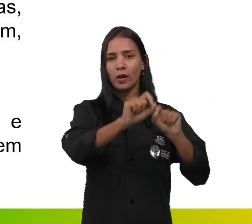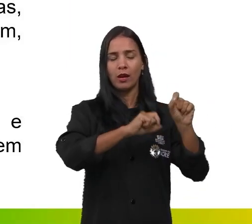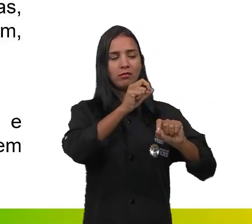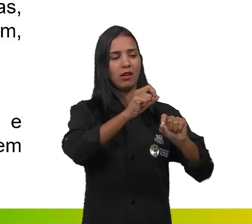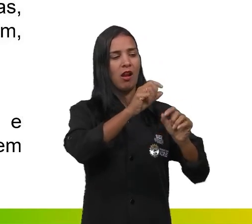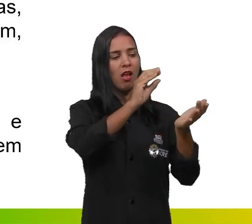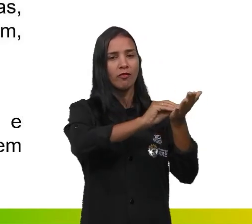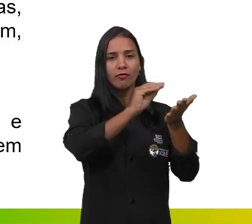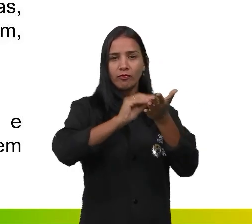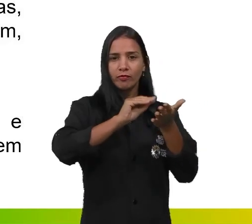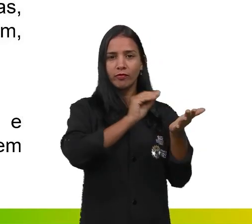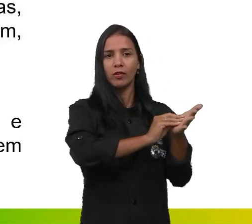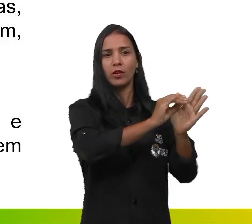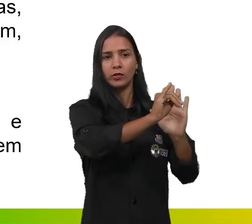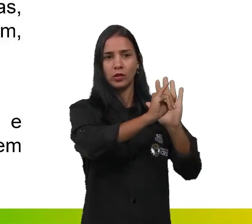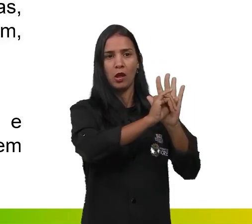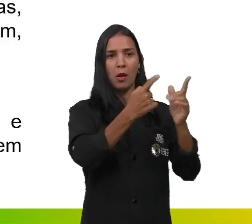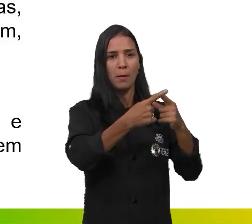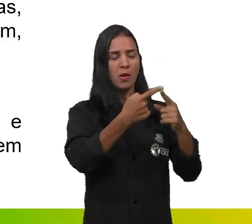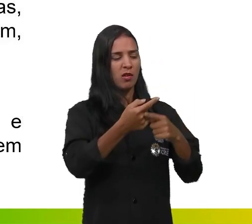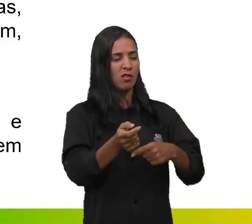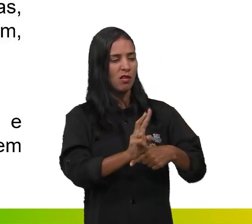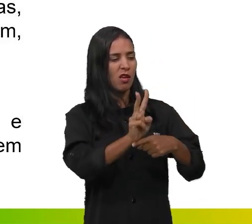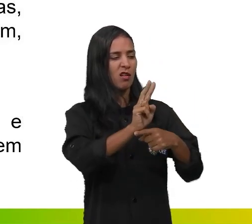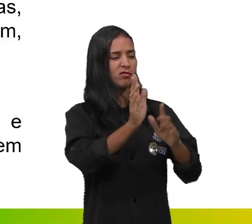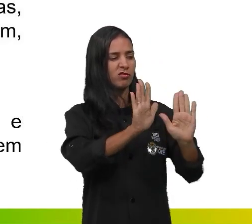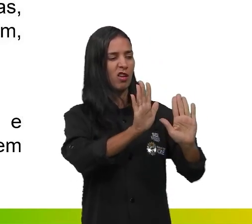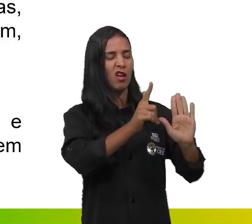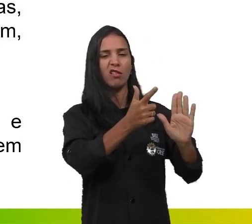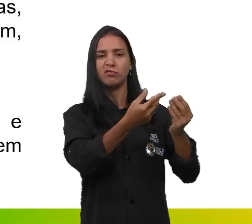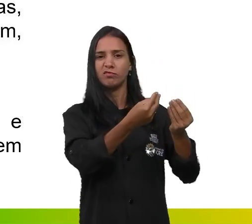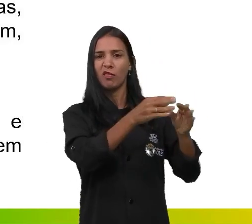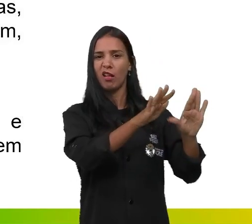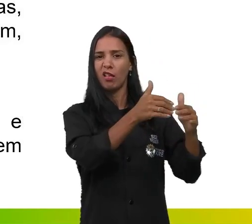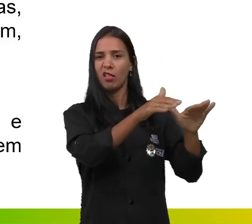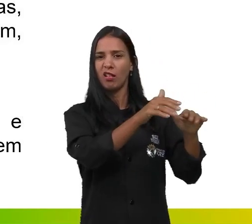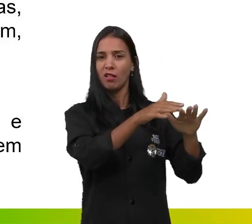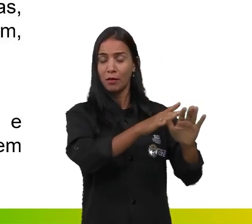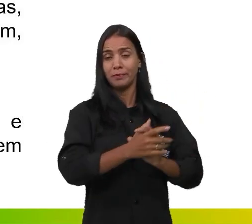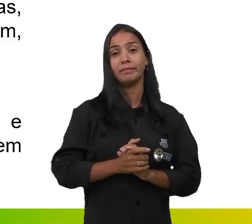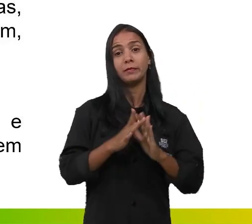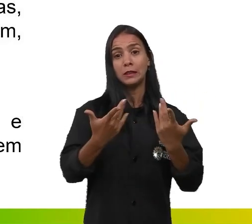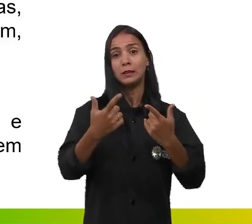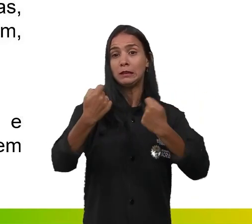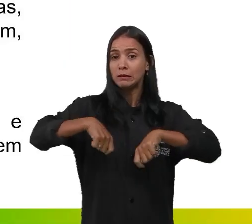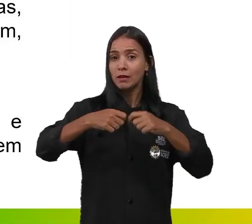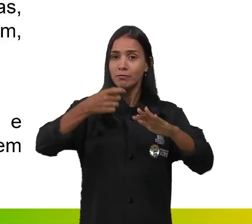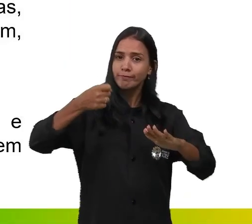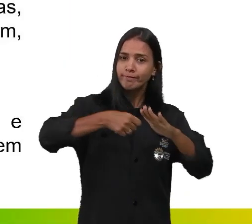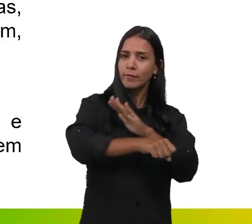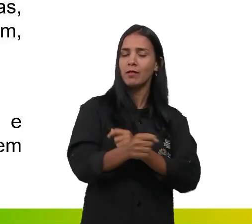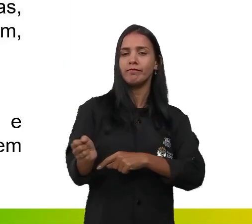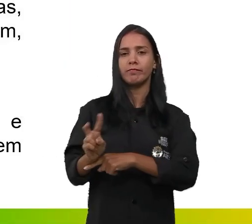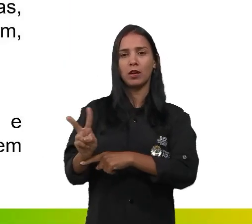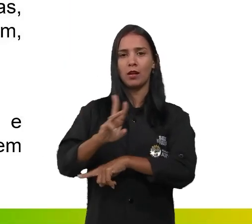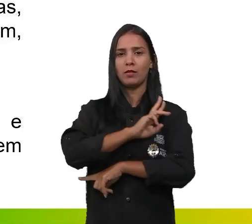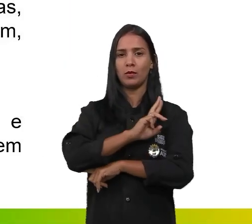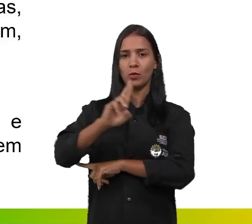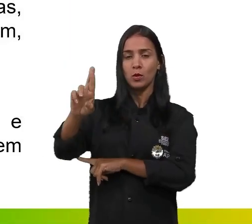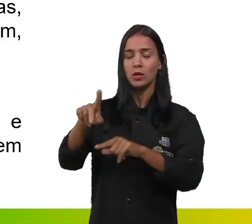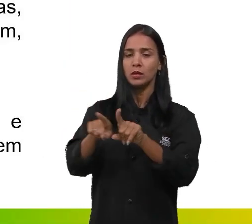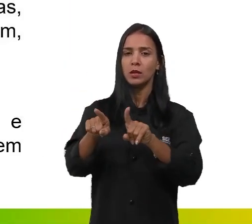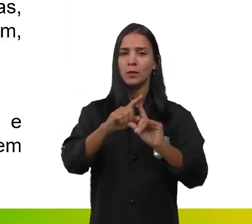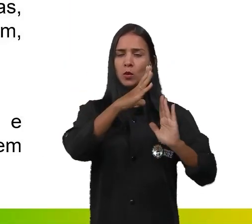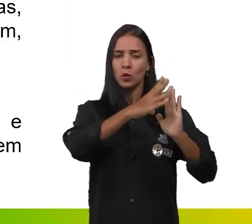deslegitimar as identidades originárias, impondo valores, religiões e modos de